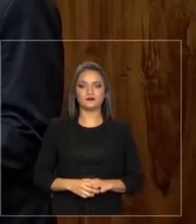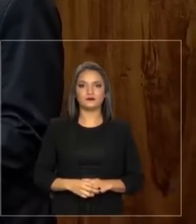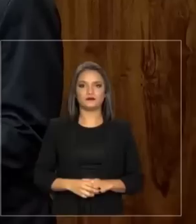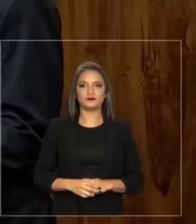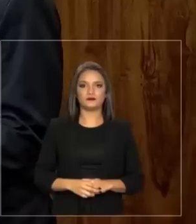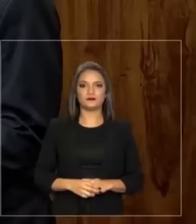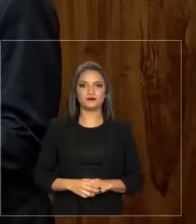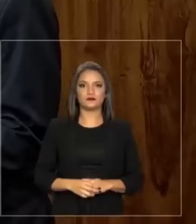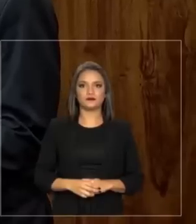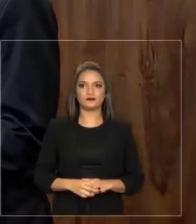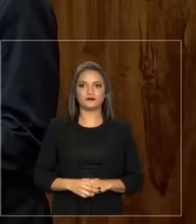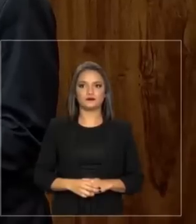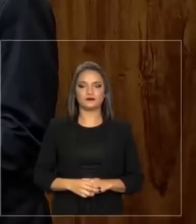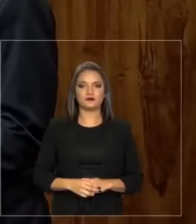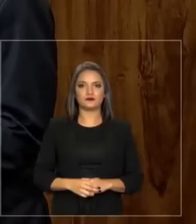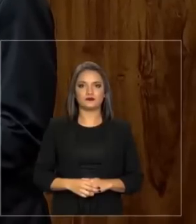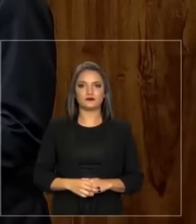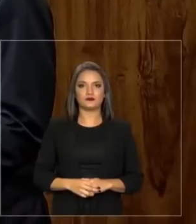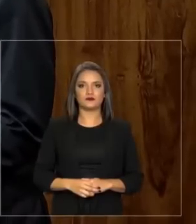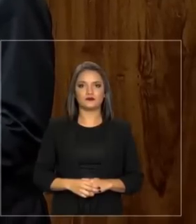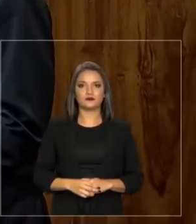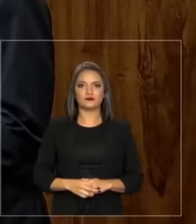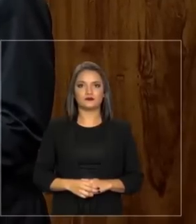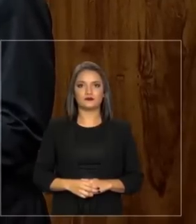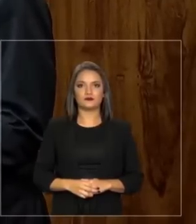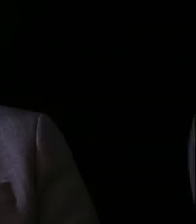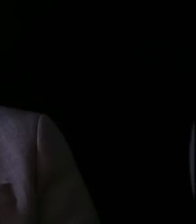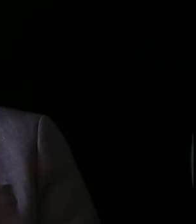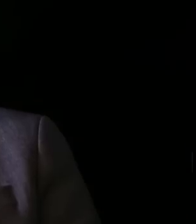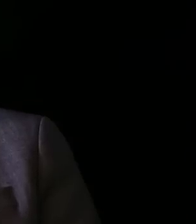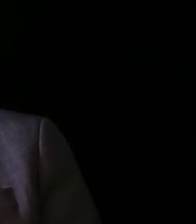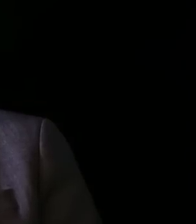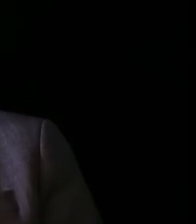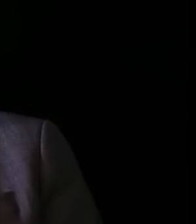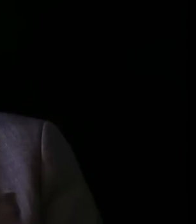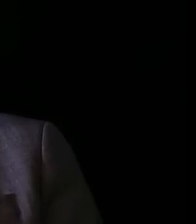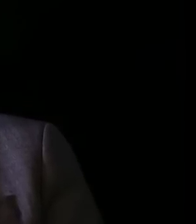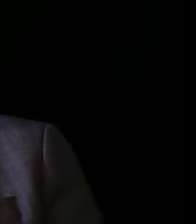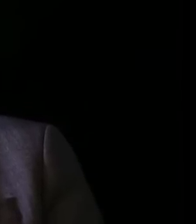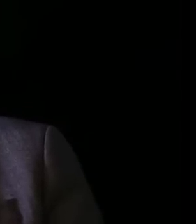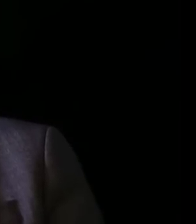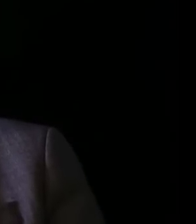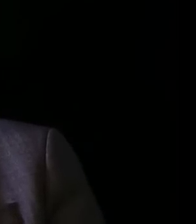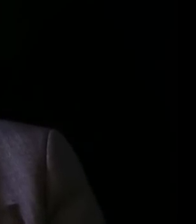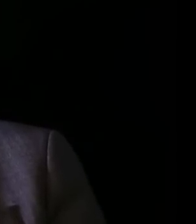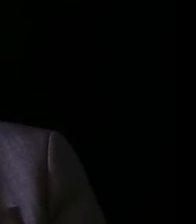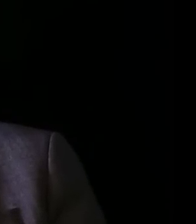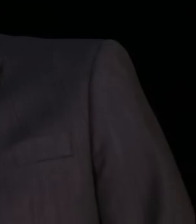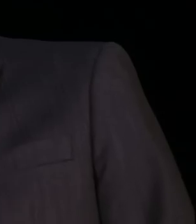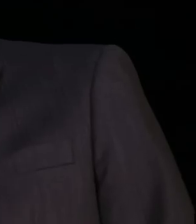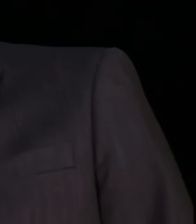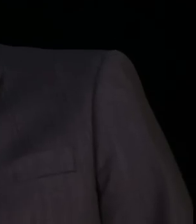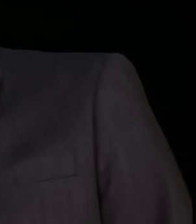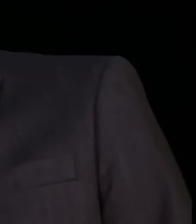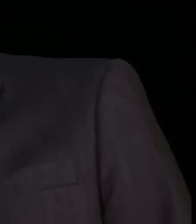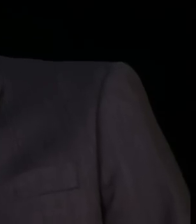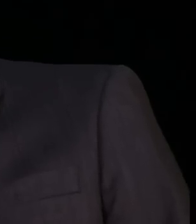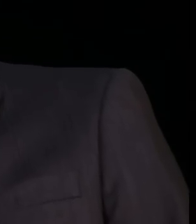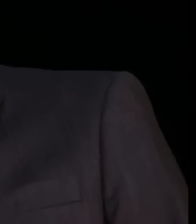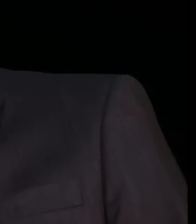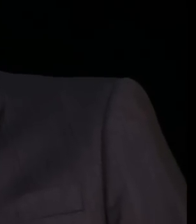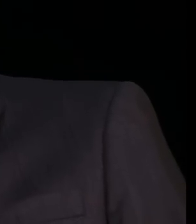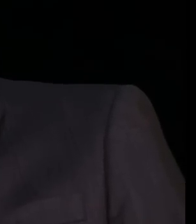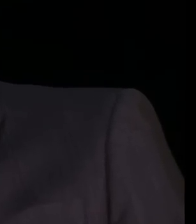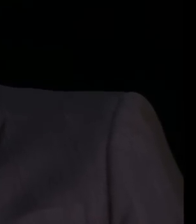a partir de Primeiro de Janeiro entre os nomes confirmados estão Fernando Haddad para o ministério da fazenda José Mucio